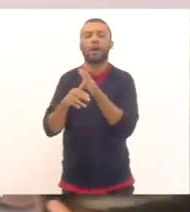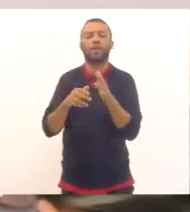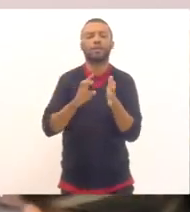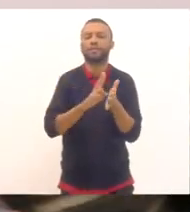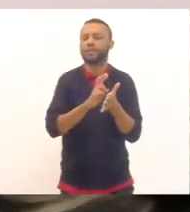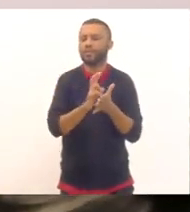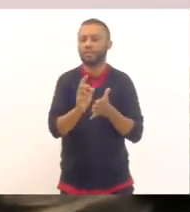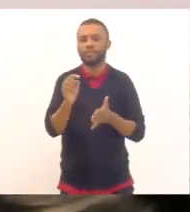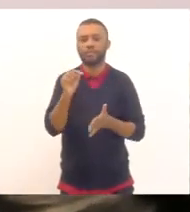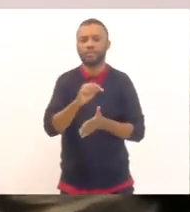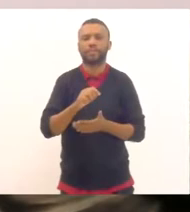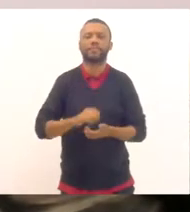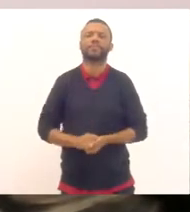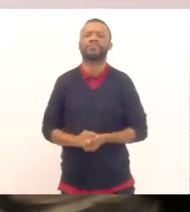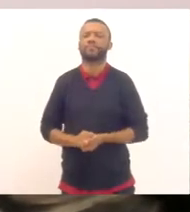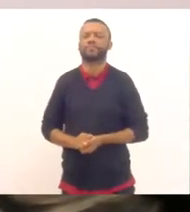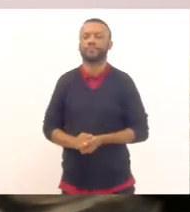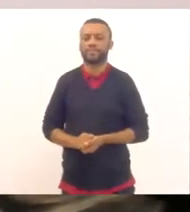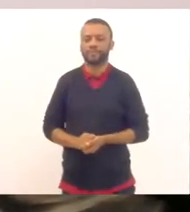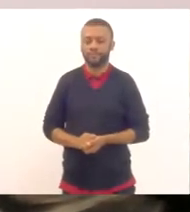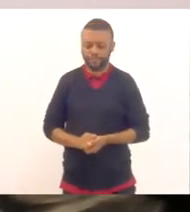SuperVia a